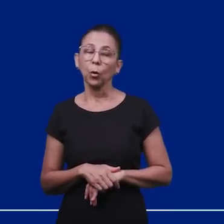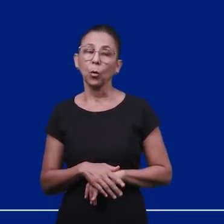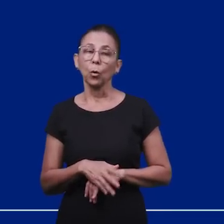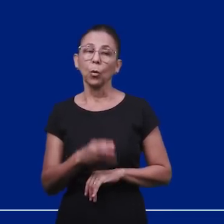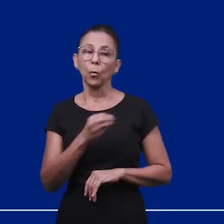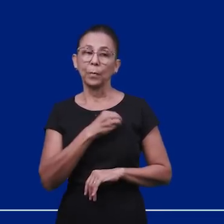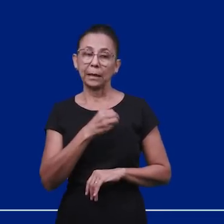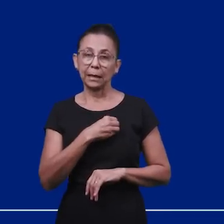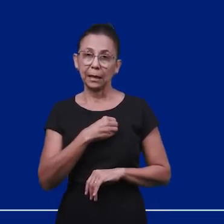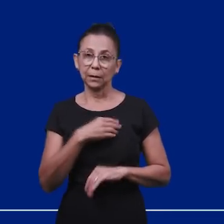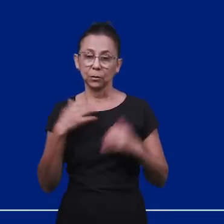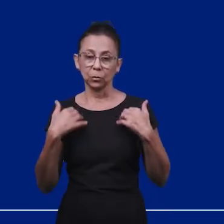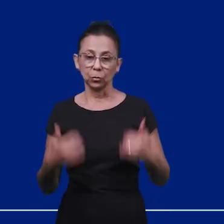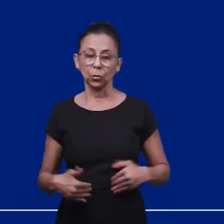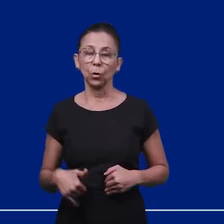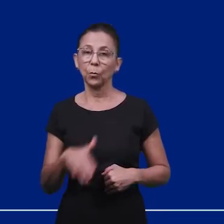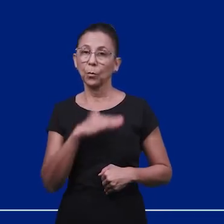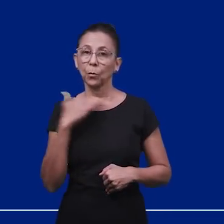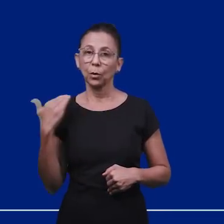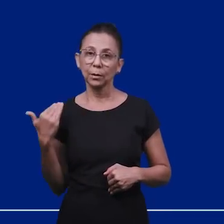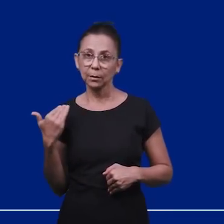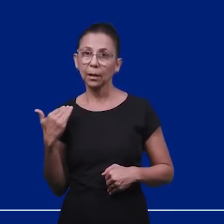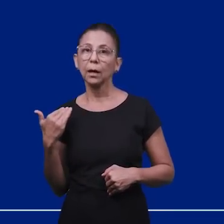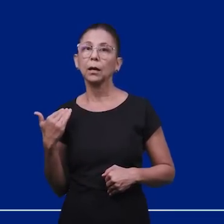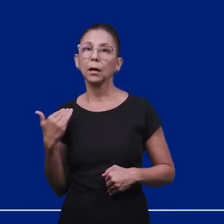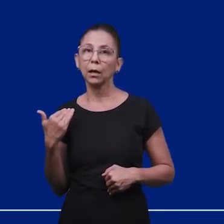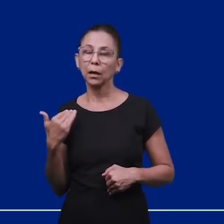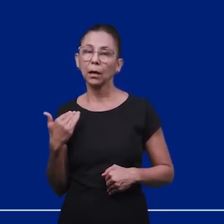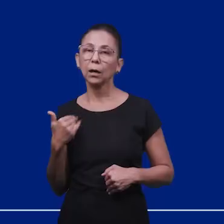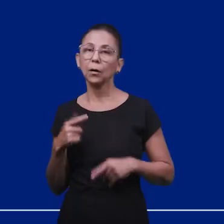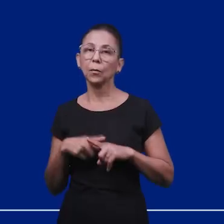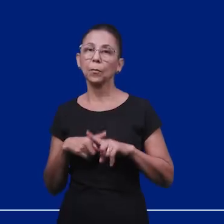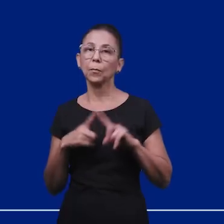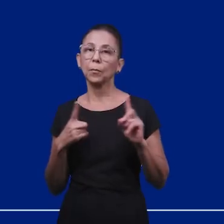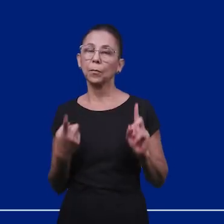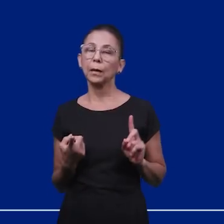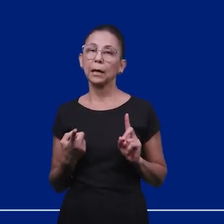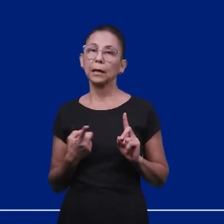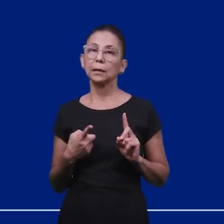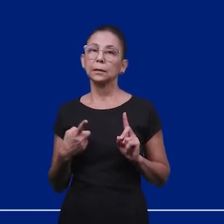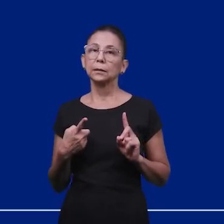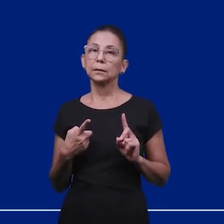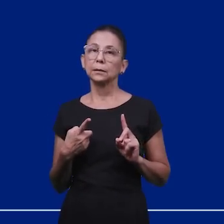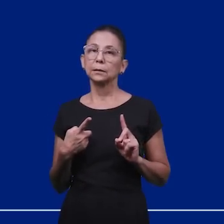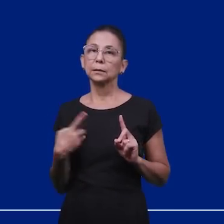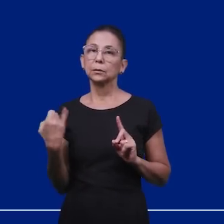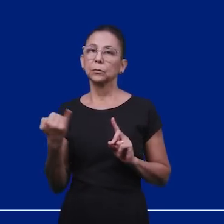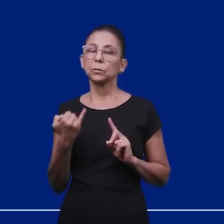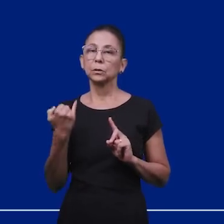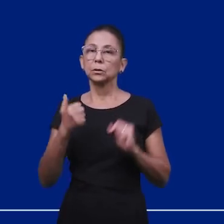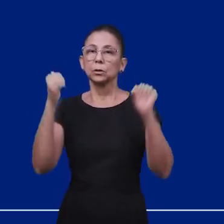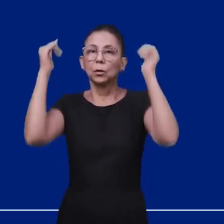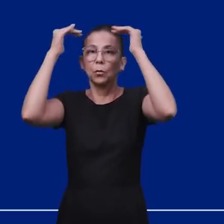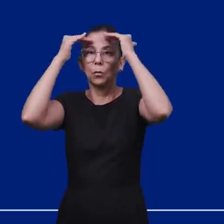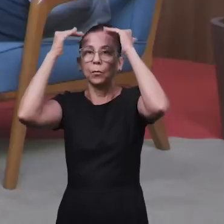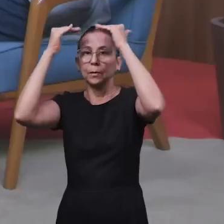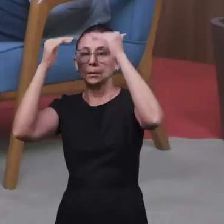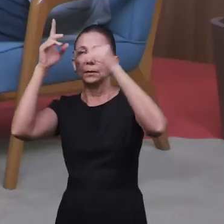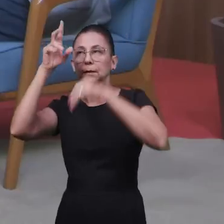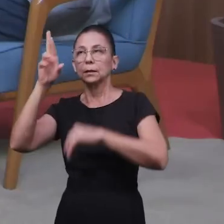corpo mortal, para lhe obedecerdes em suas concupiscências. Muito